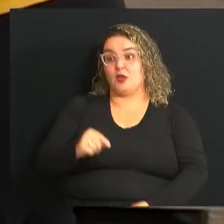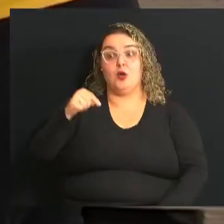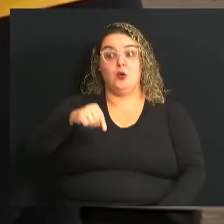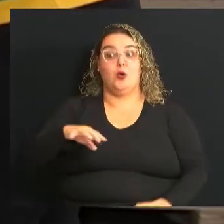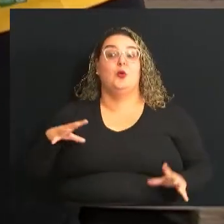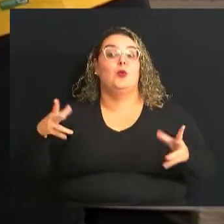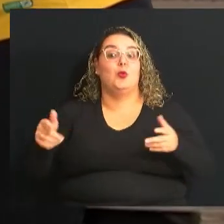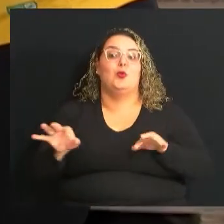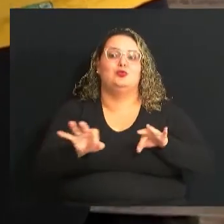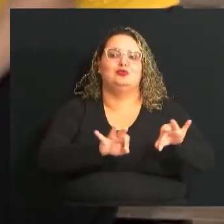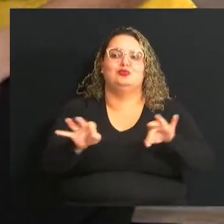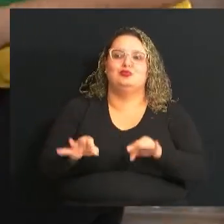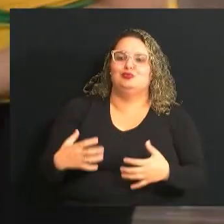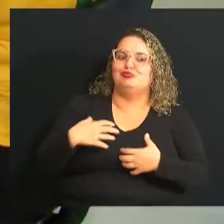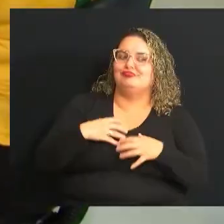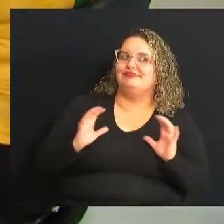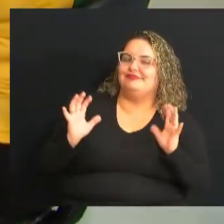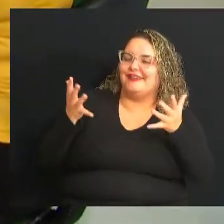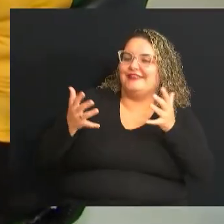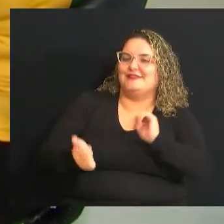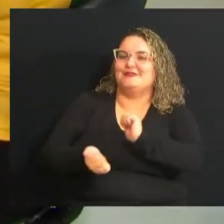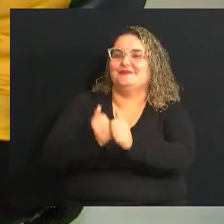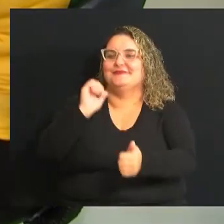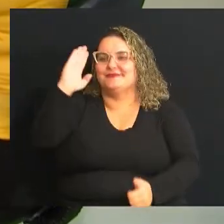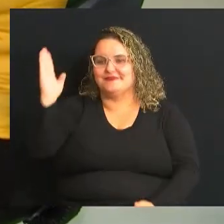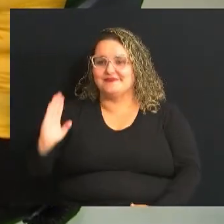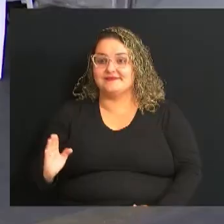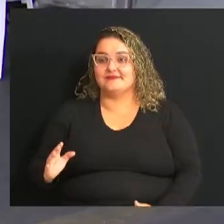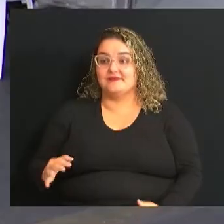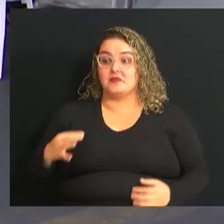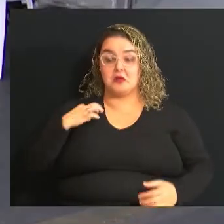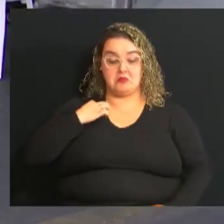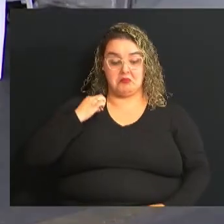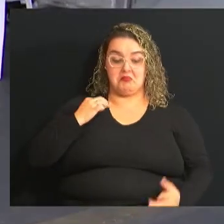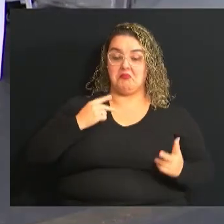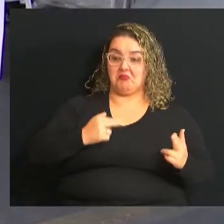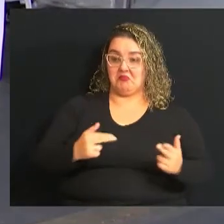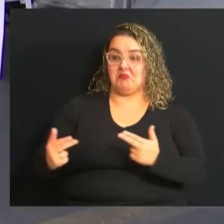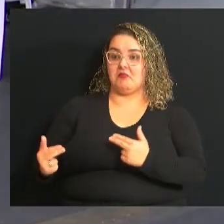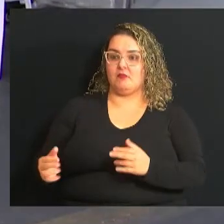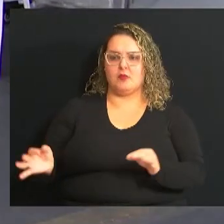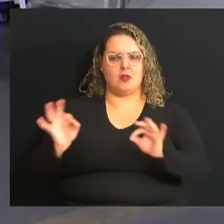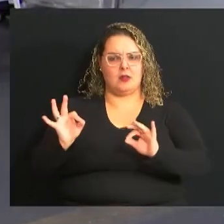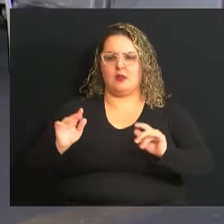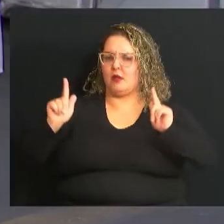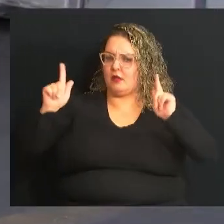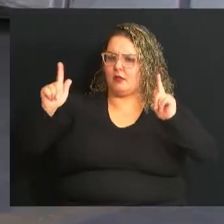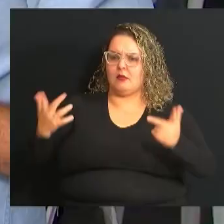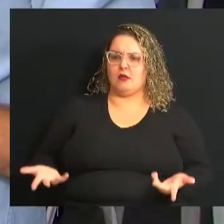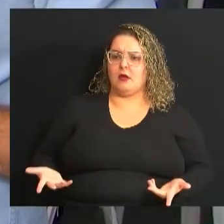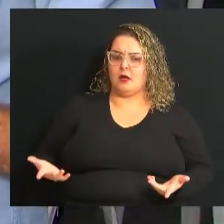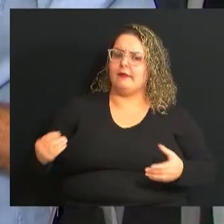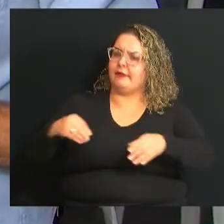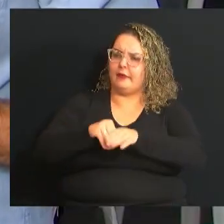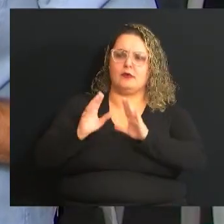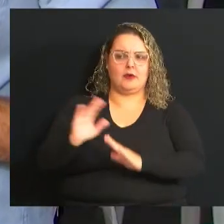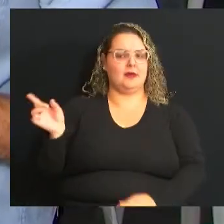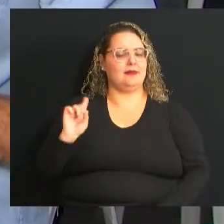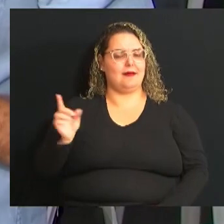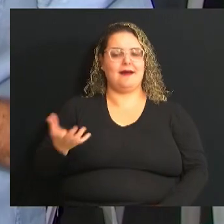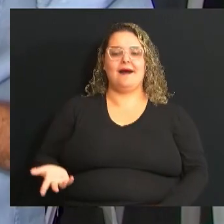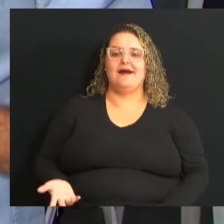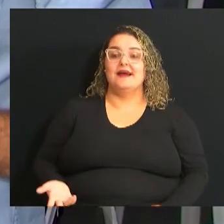Então, fase eliminatória, 3 jogos aqui no Largo do Rosário, em Campinas. É com você, Vivi. Obrigada, Mina,